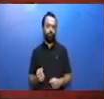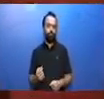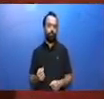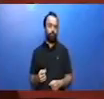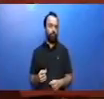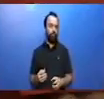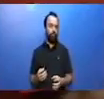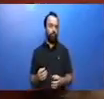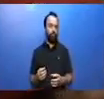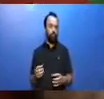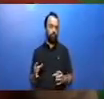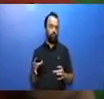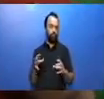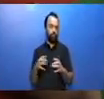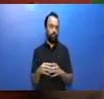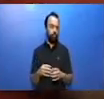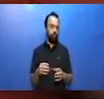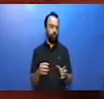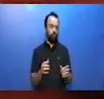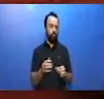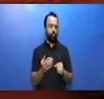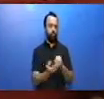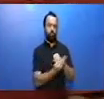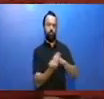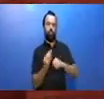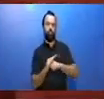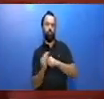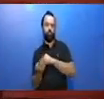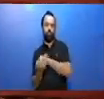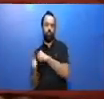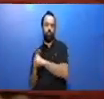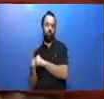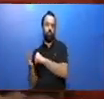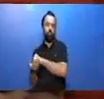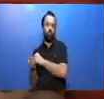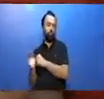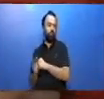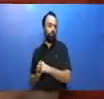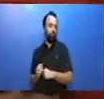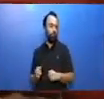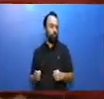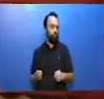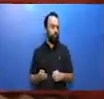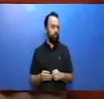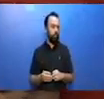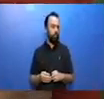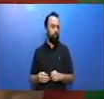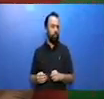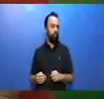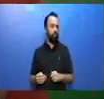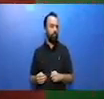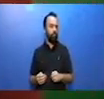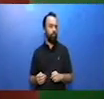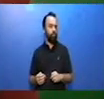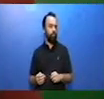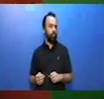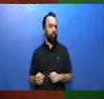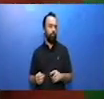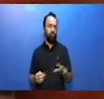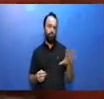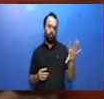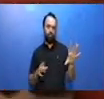bairros. Então, aqui, ó, tem vários bairros, não estão todos de Barretos. Tá vendo? Os extremos de Barretos.